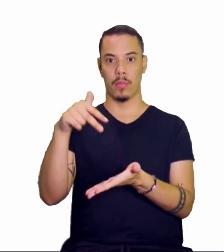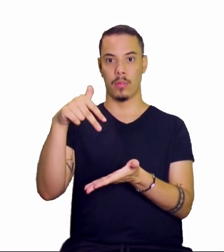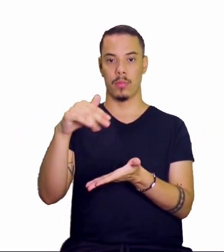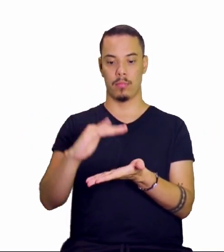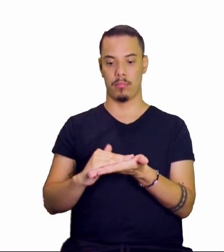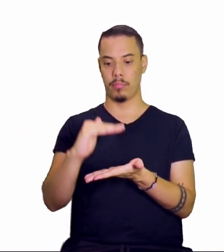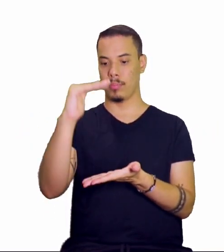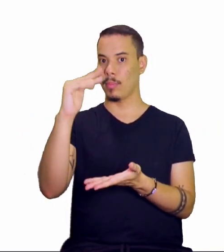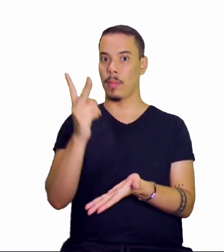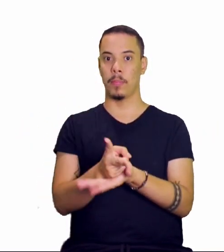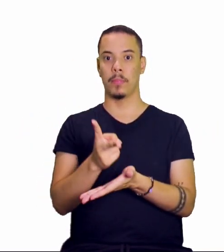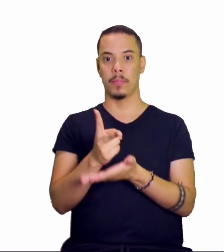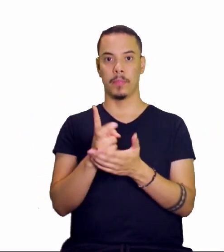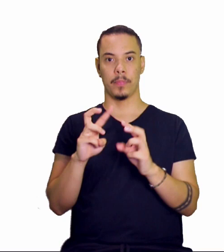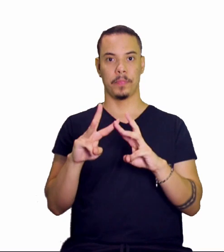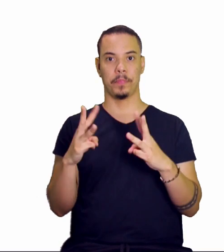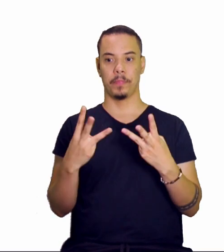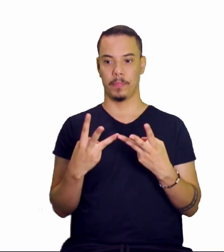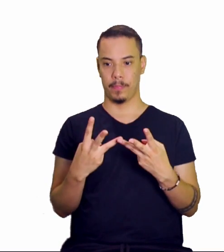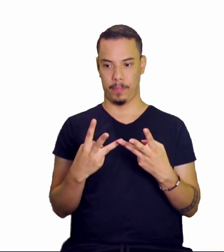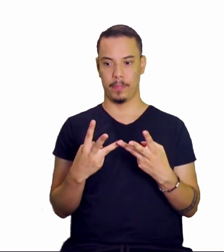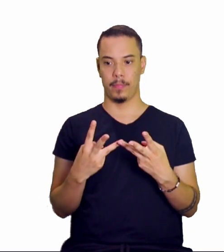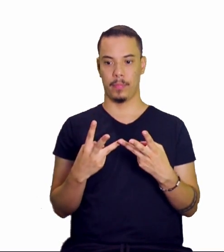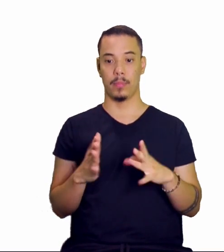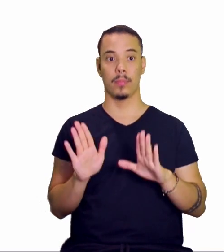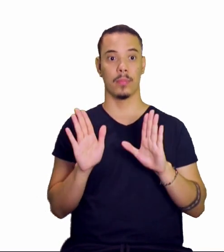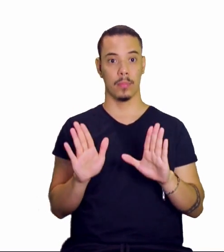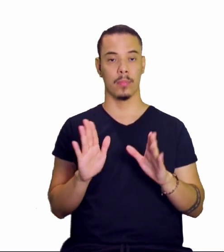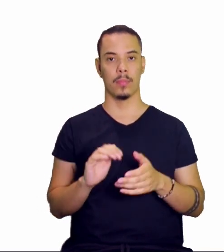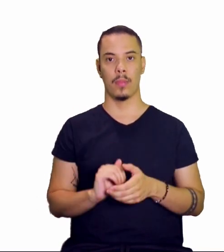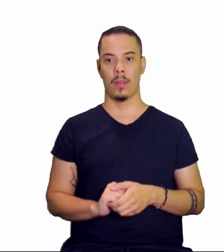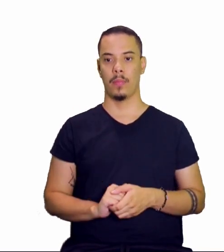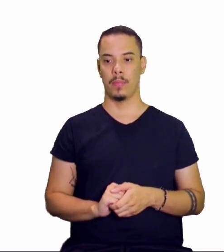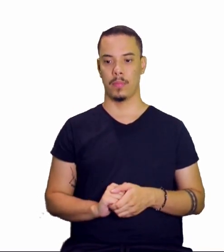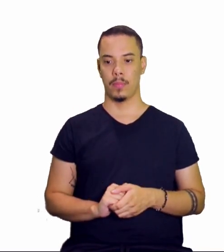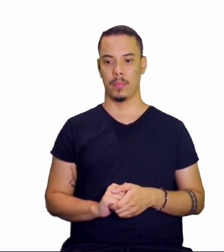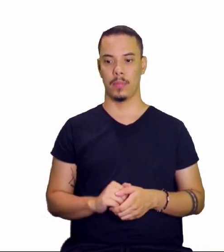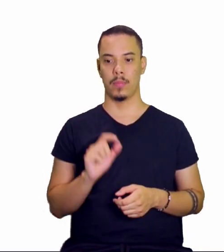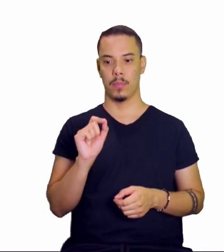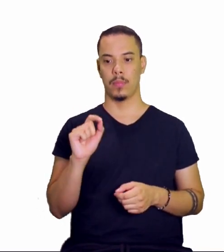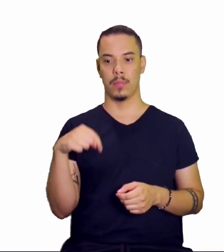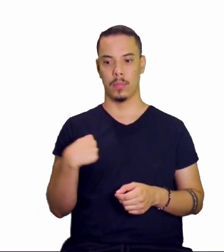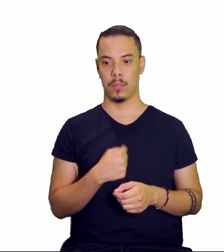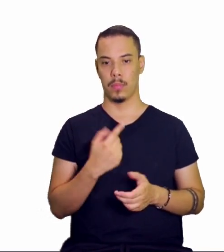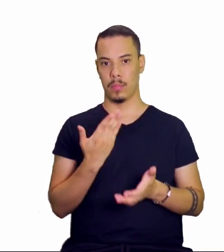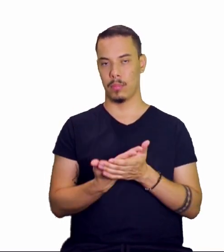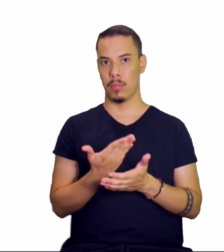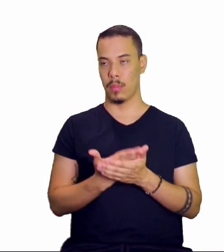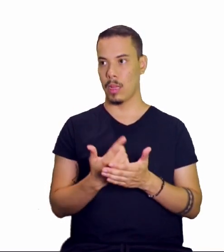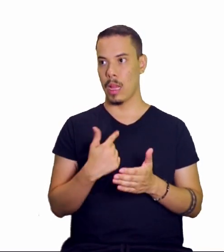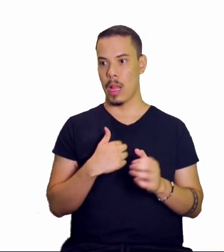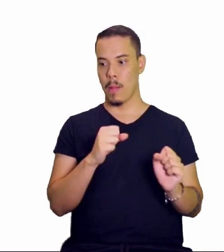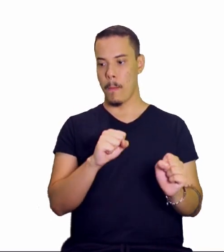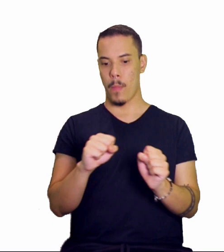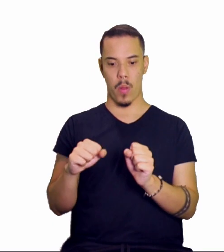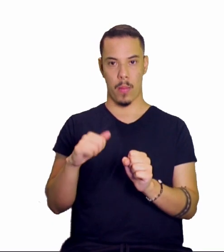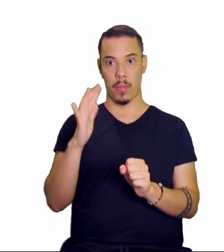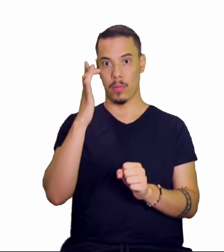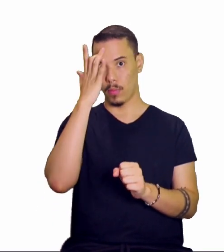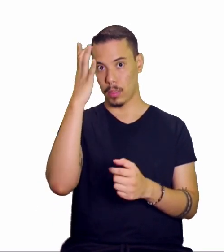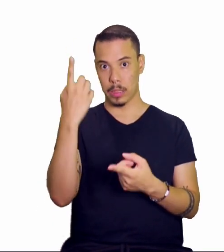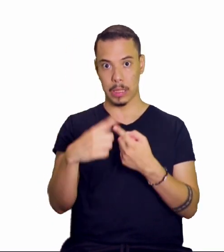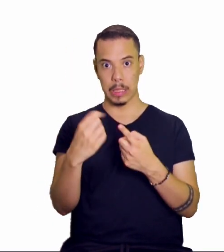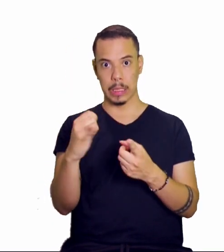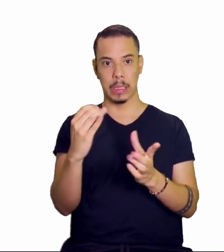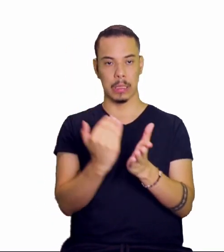guarda-roupa. É o mesmo mesma massa que é escalar, né? Isso. Mas aí o que a gente vai estar acrescentando? Eu acho empurrar. Empurrar, porque se levantar sua força,